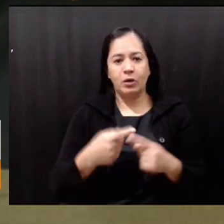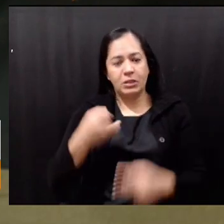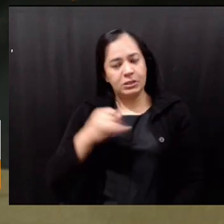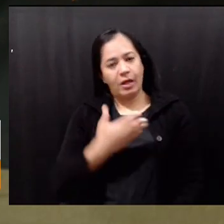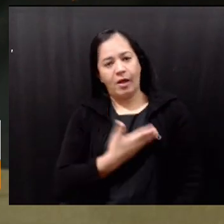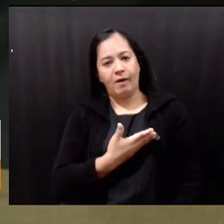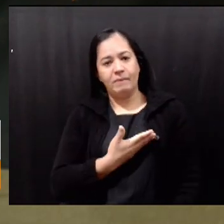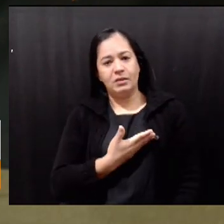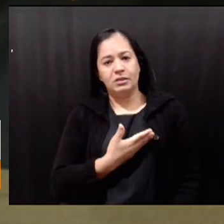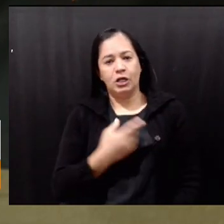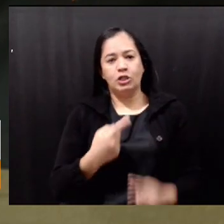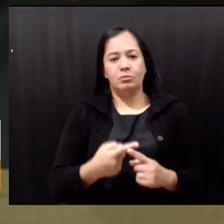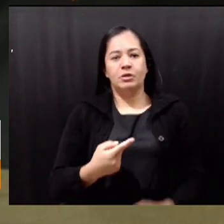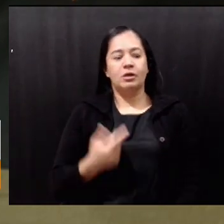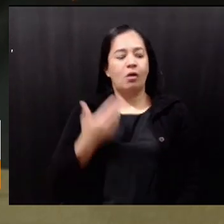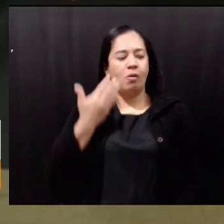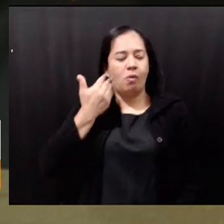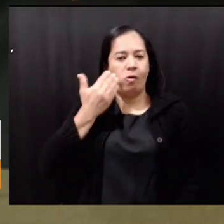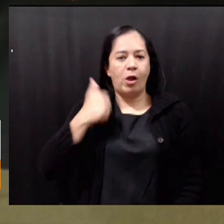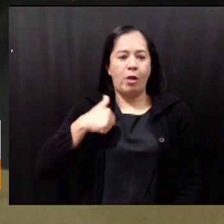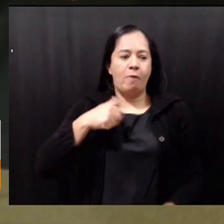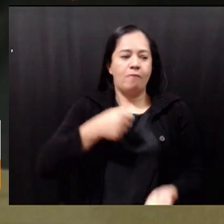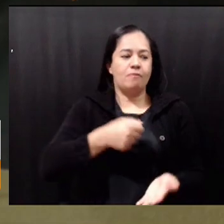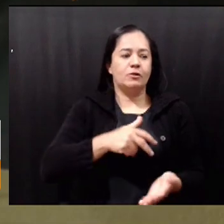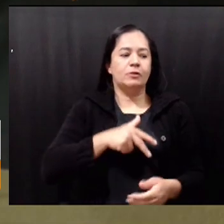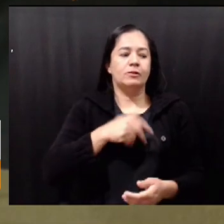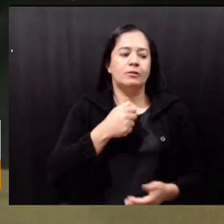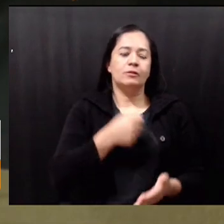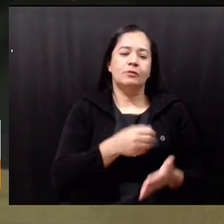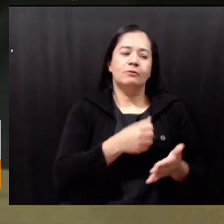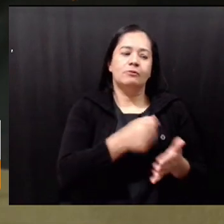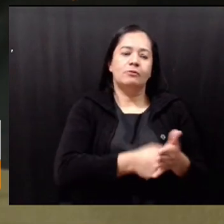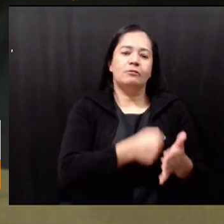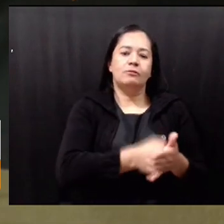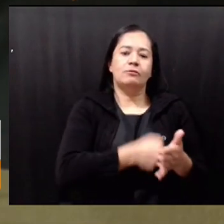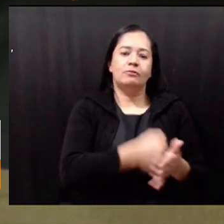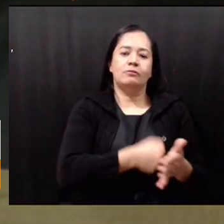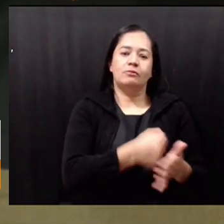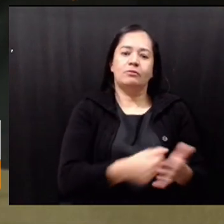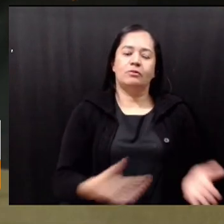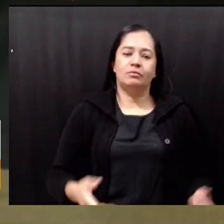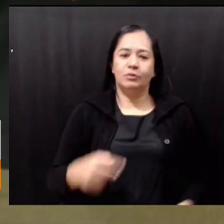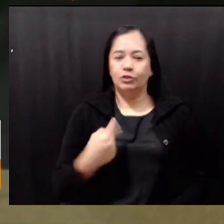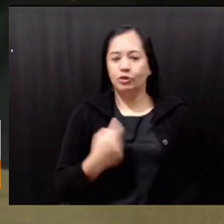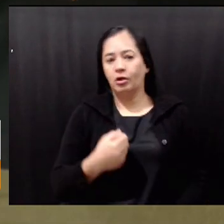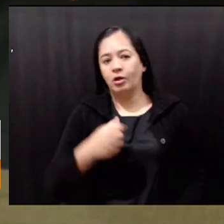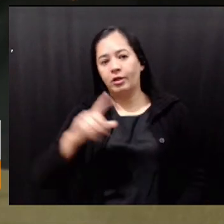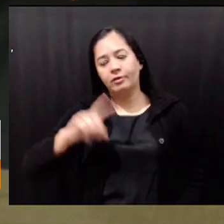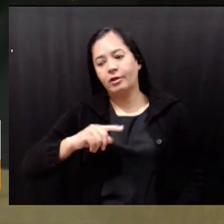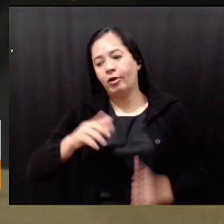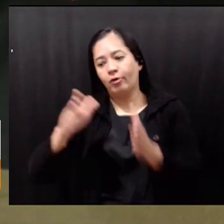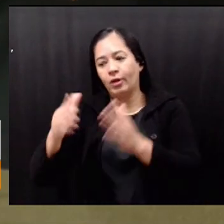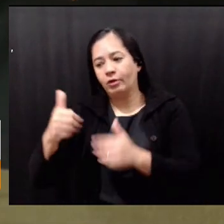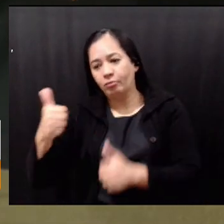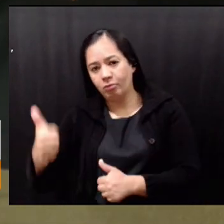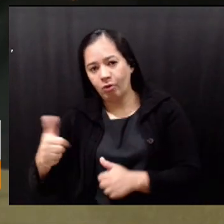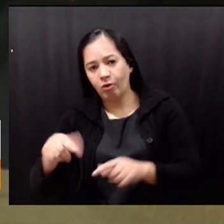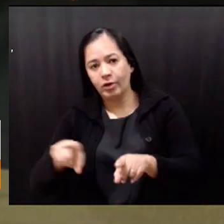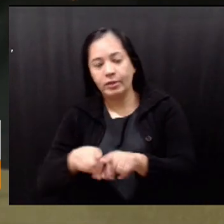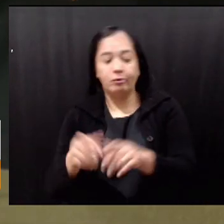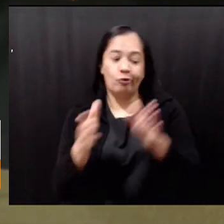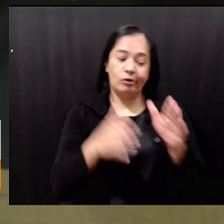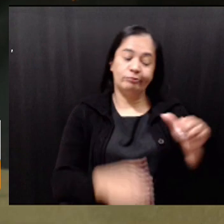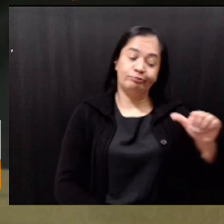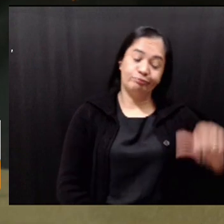em cima, isso é do ser humano, e infelizmente nós temos aí o nosso lado bom e o nosso lado não tão bom assim, né. E aí quando a pessoa